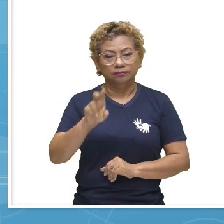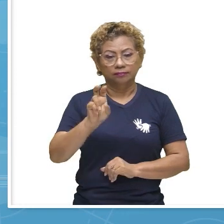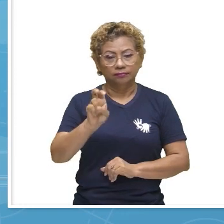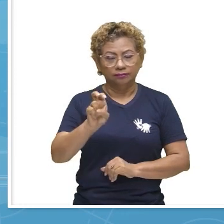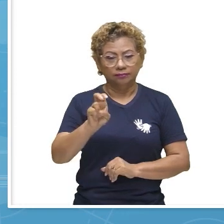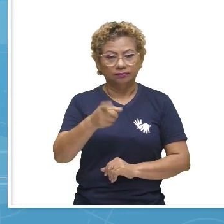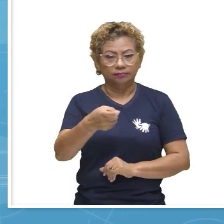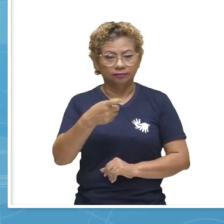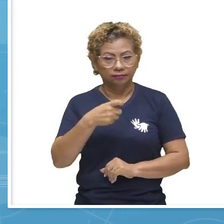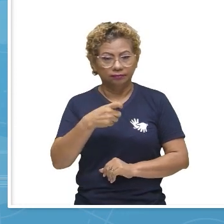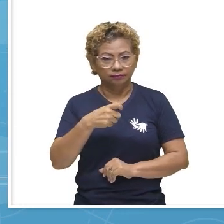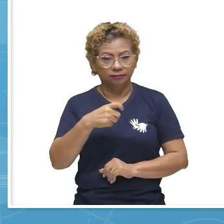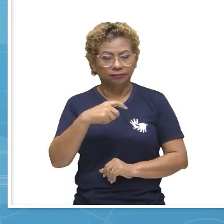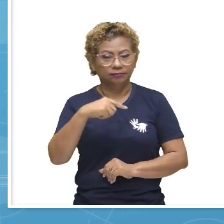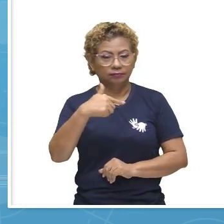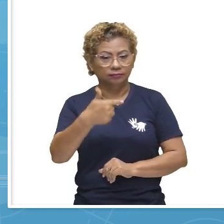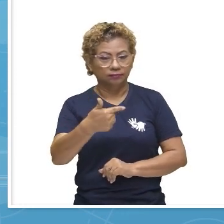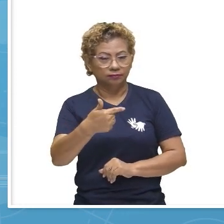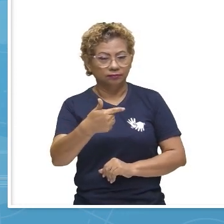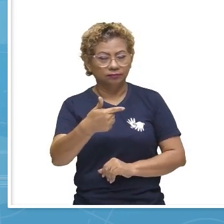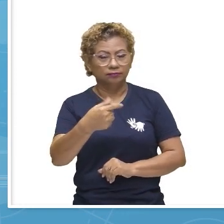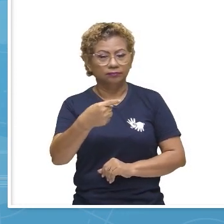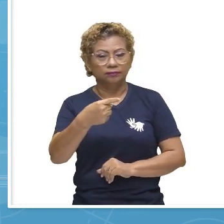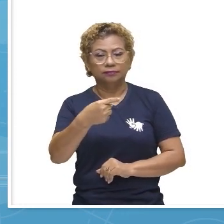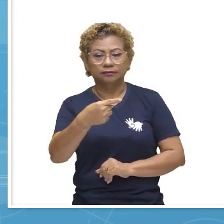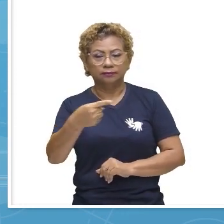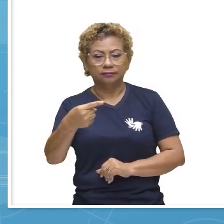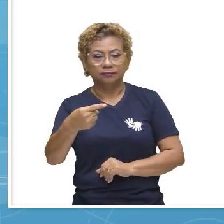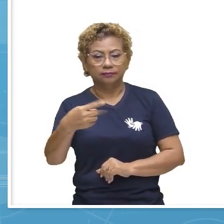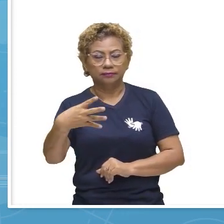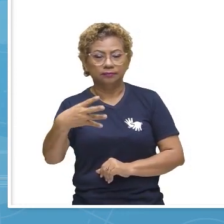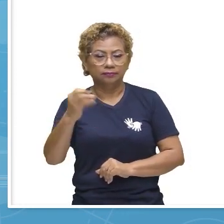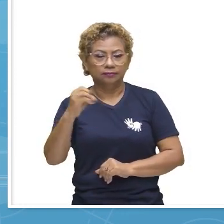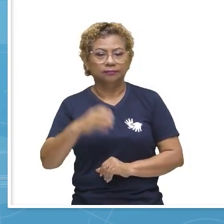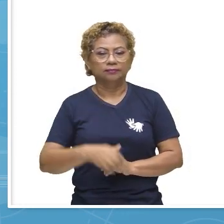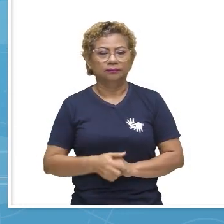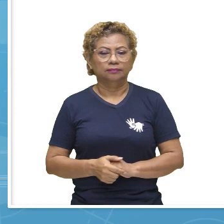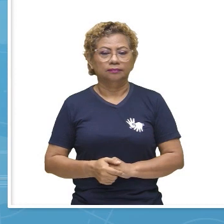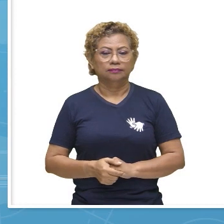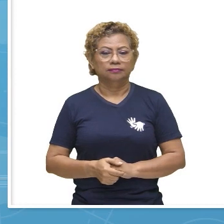meu x2 vai dar menos 40. Ou seja,